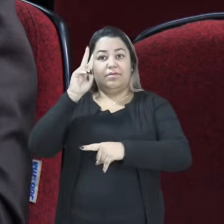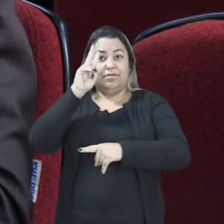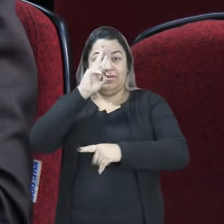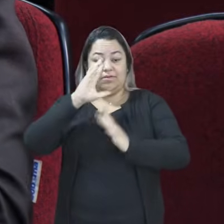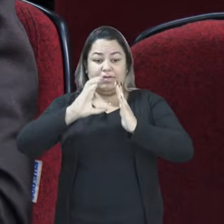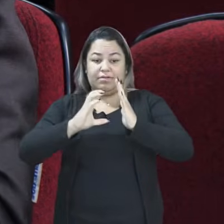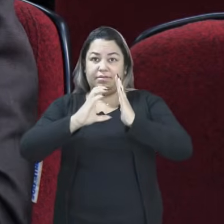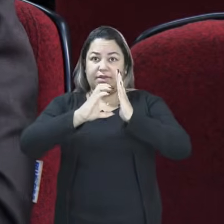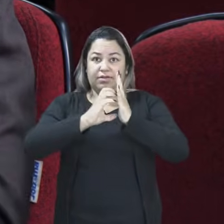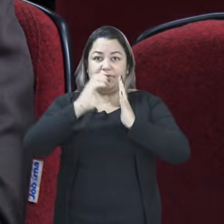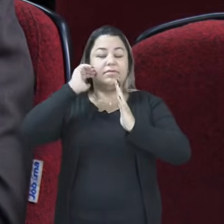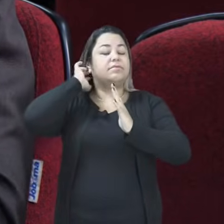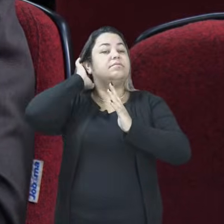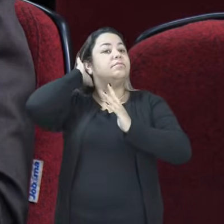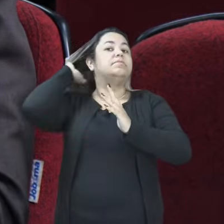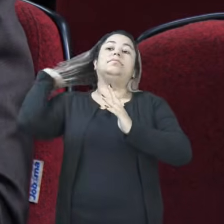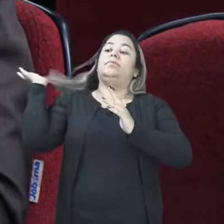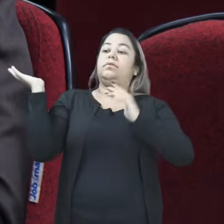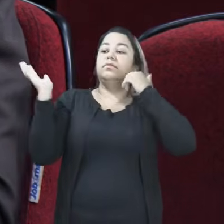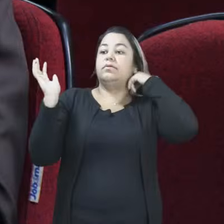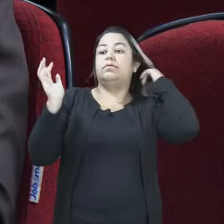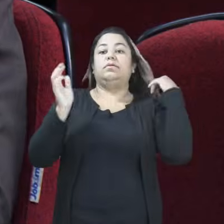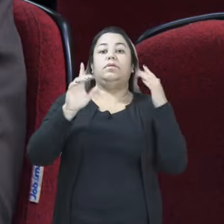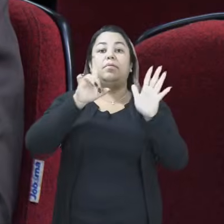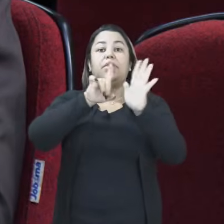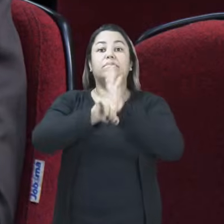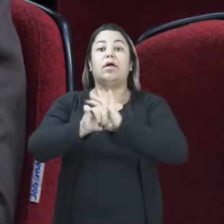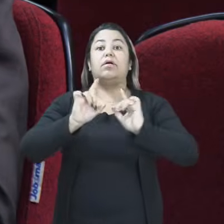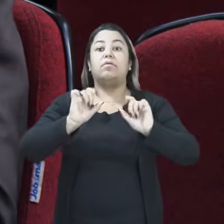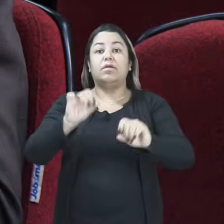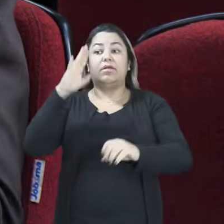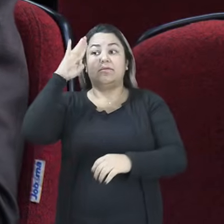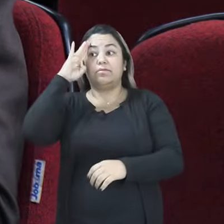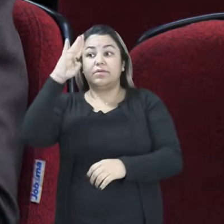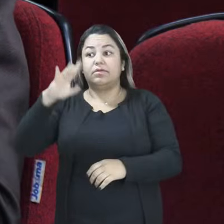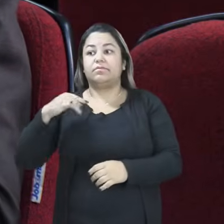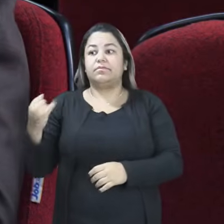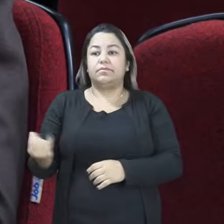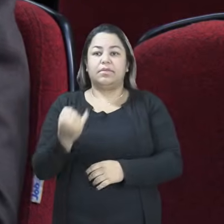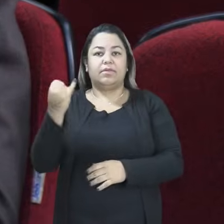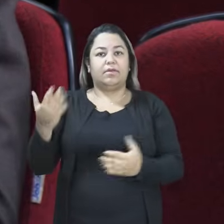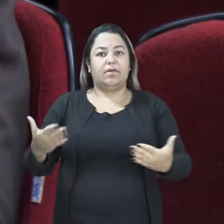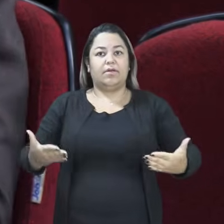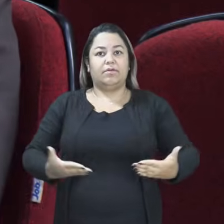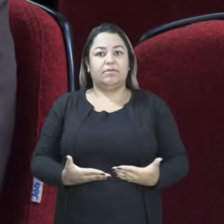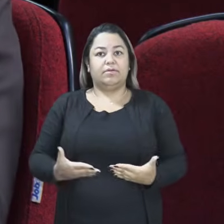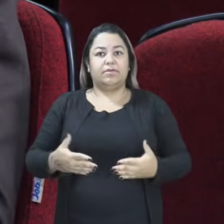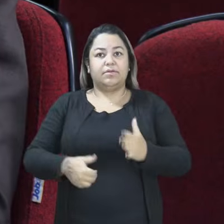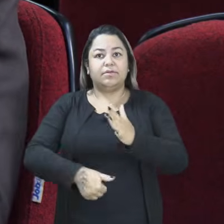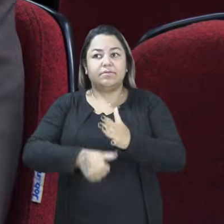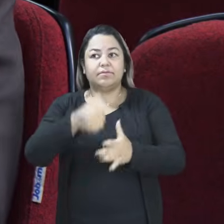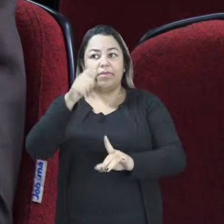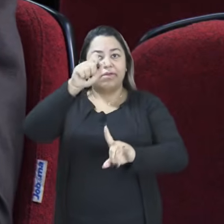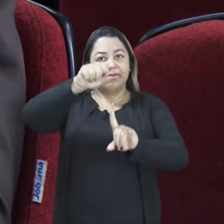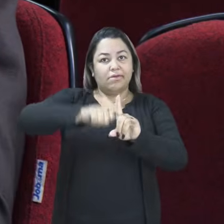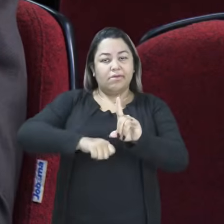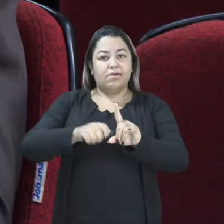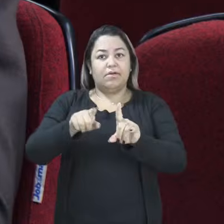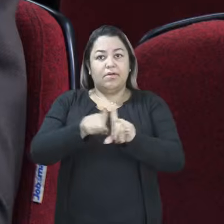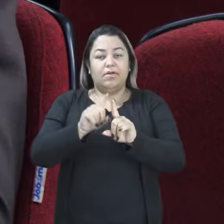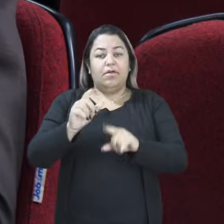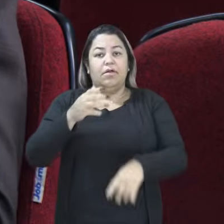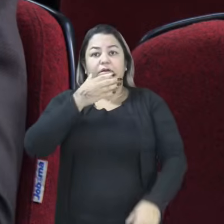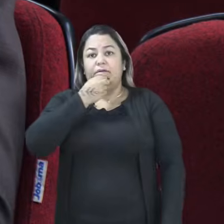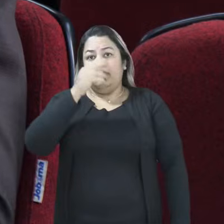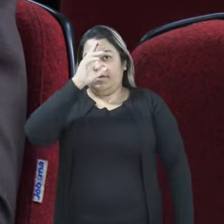queria perguntar para você quais são as suas principais prioridades agora, nesses primeiros meses, quando o senhor assumindo essa